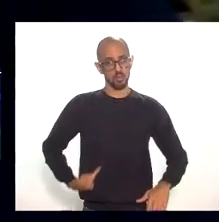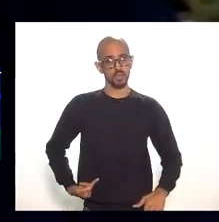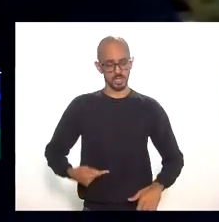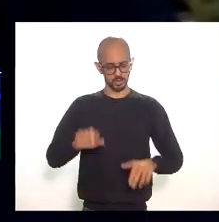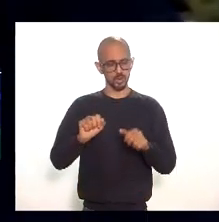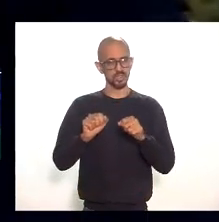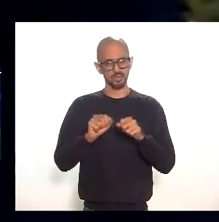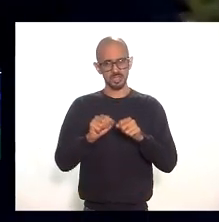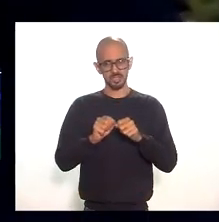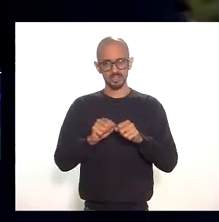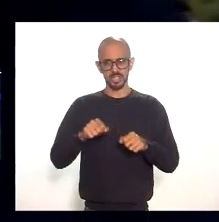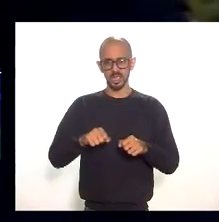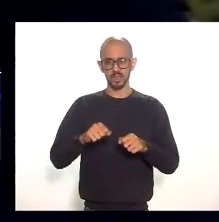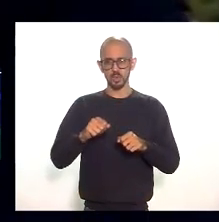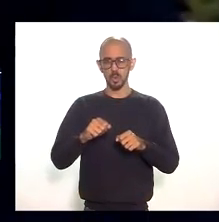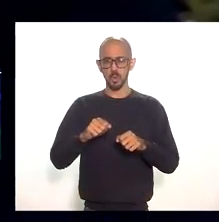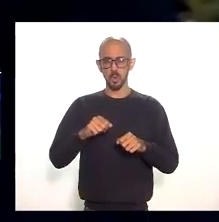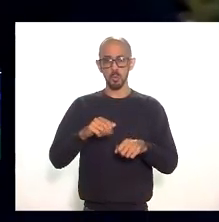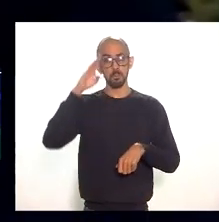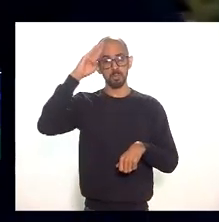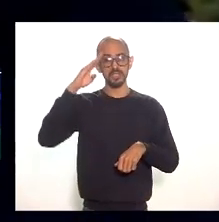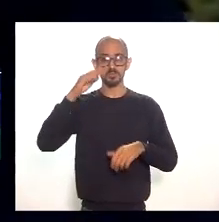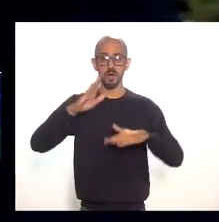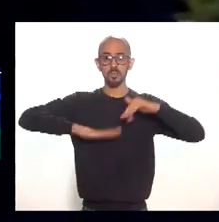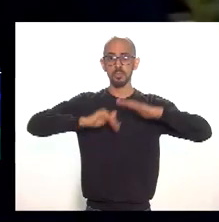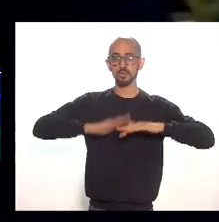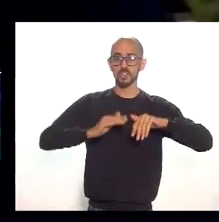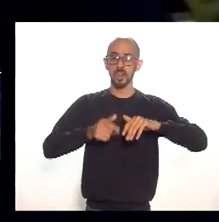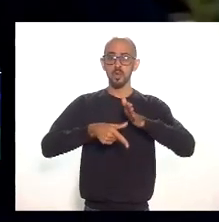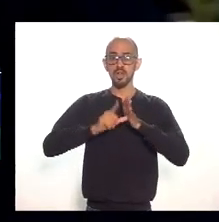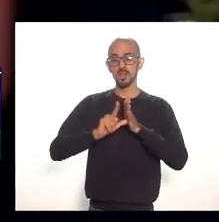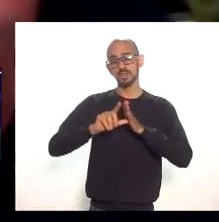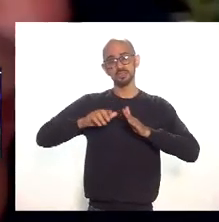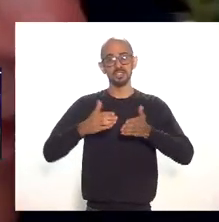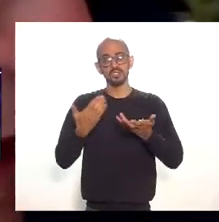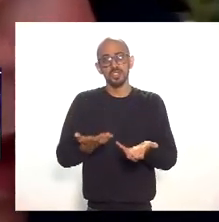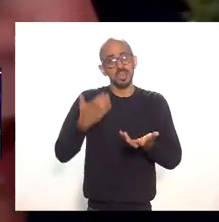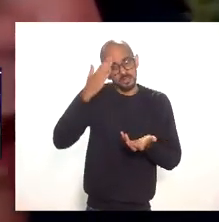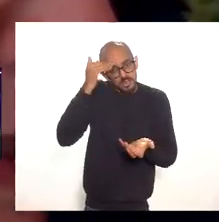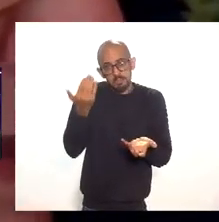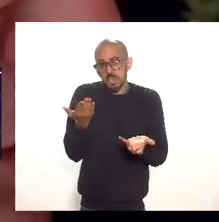prioridade maior, mas a gente precisa ter retorno disso tudo.